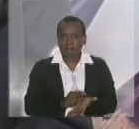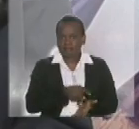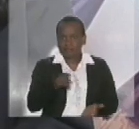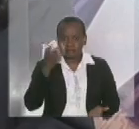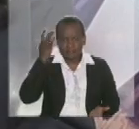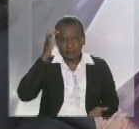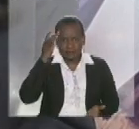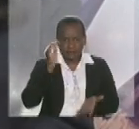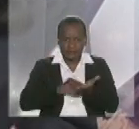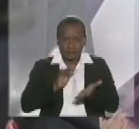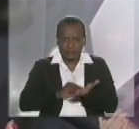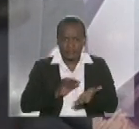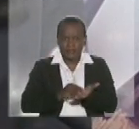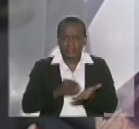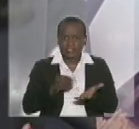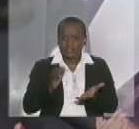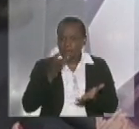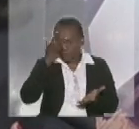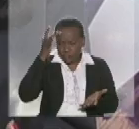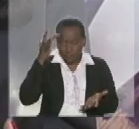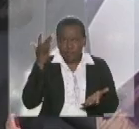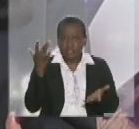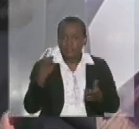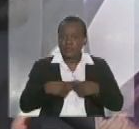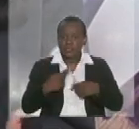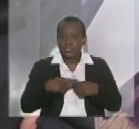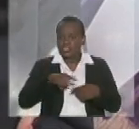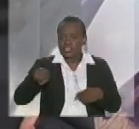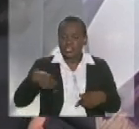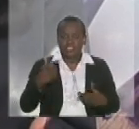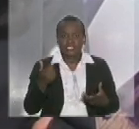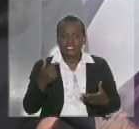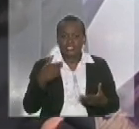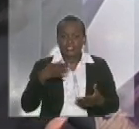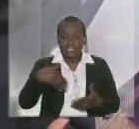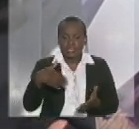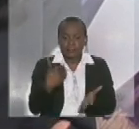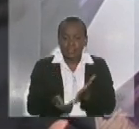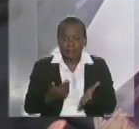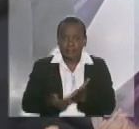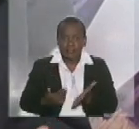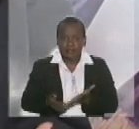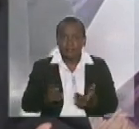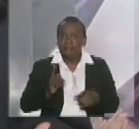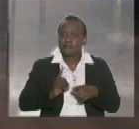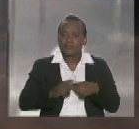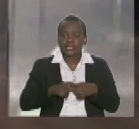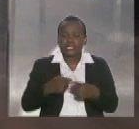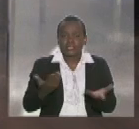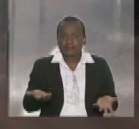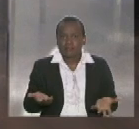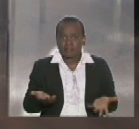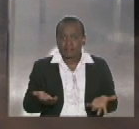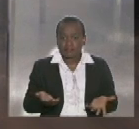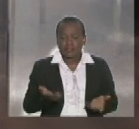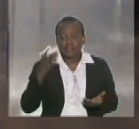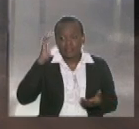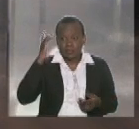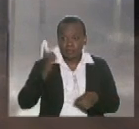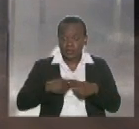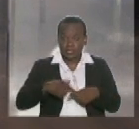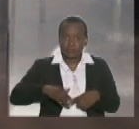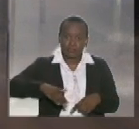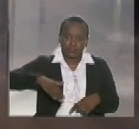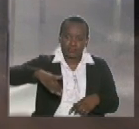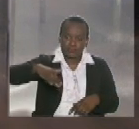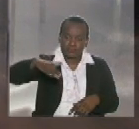verdadeiro. Vocês acham que falta muito isso na gente? Que a gente vai... Por que você falou que a gente vai perdendo? Por que a gente vai perdendo isso? Eu